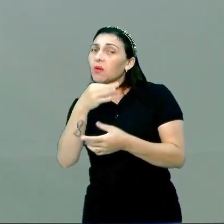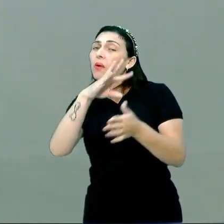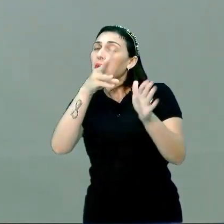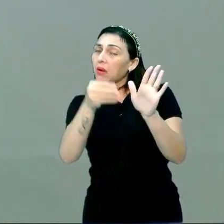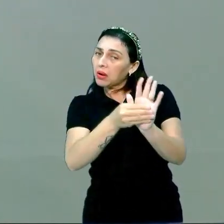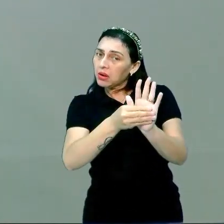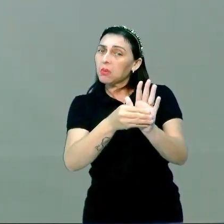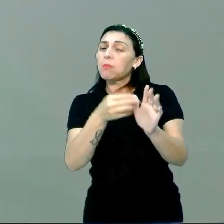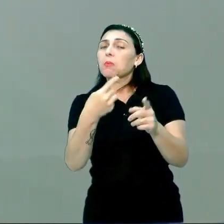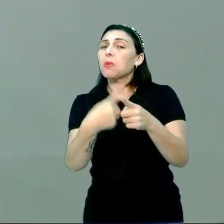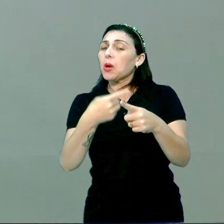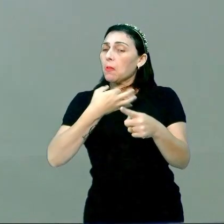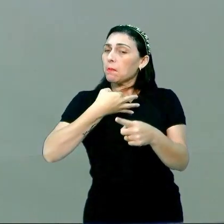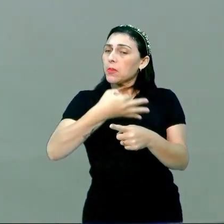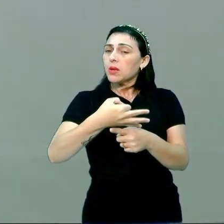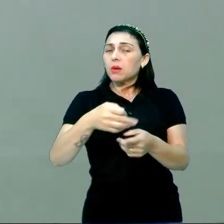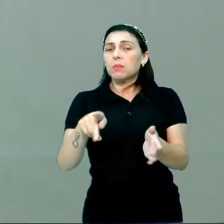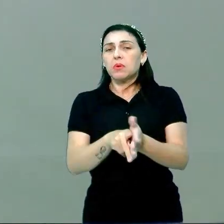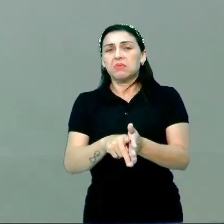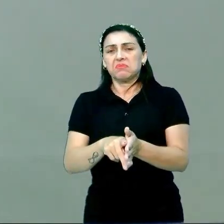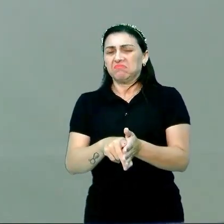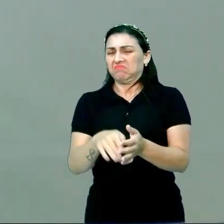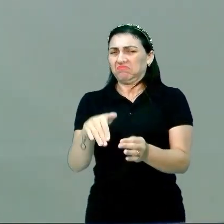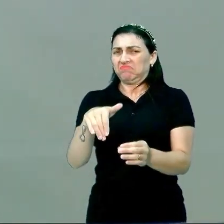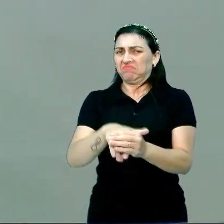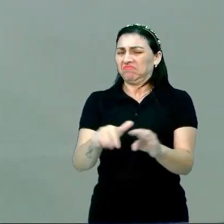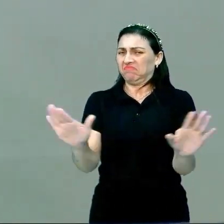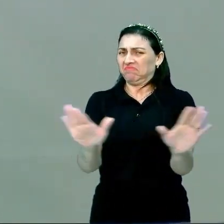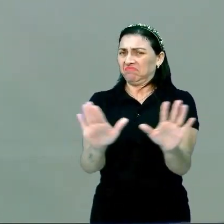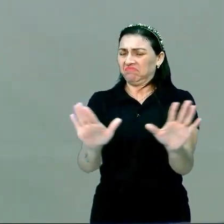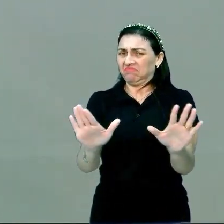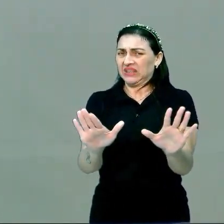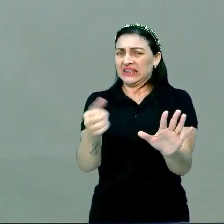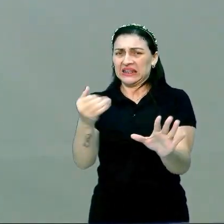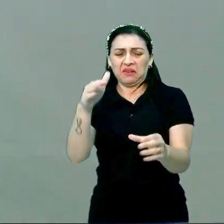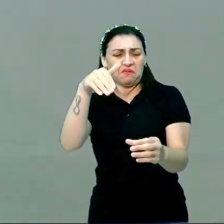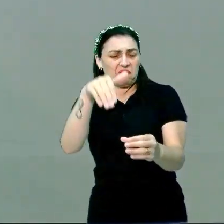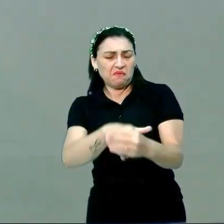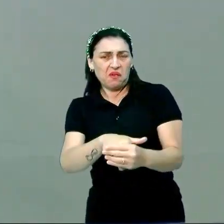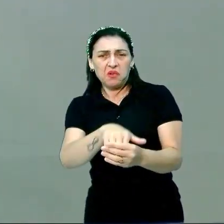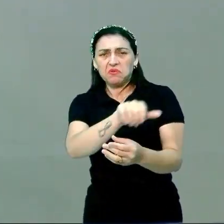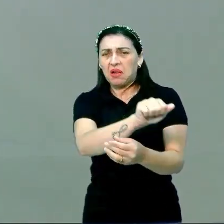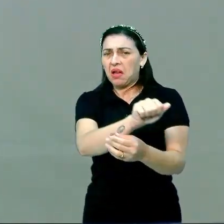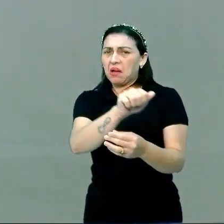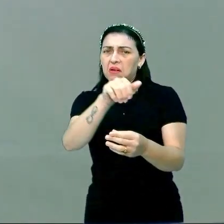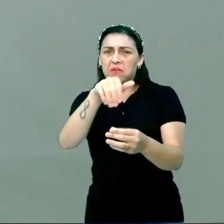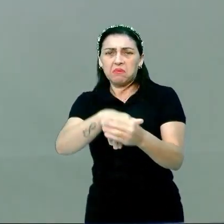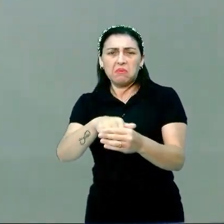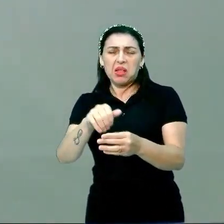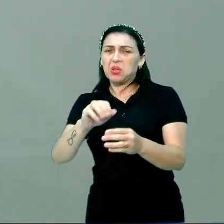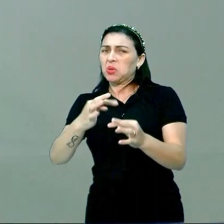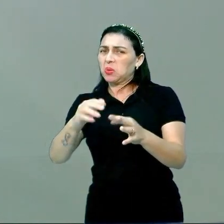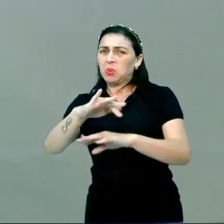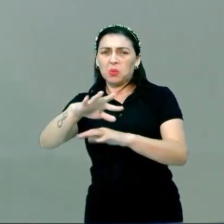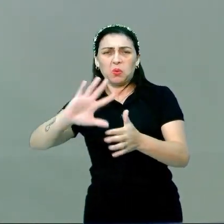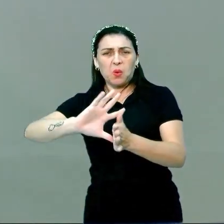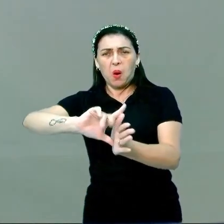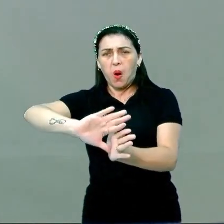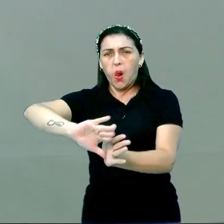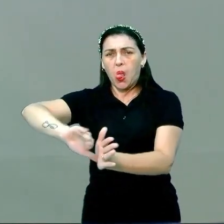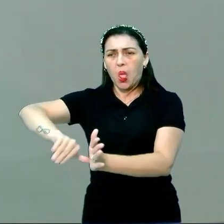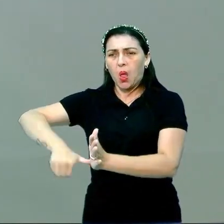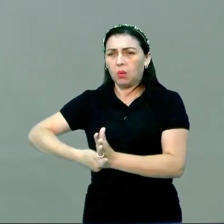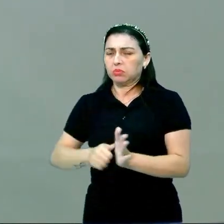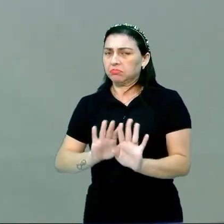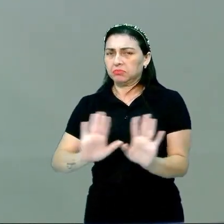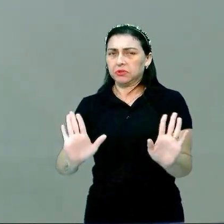isso, né? Porque é o ponto de vista. Eu creio que votar não adianta se eu voto em candidato A, candidato B, tudo são ladrão, tudo rouba mesmo, eu tô